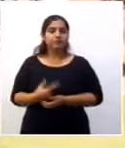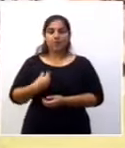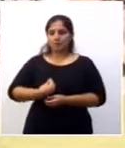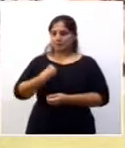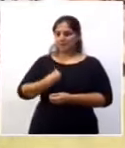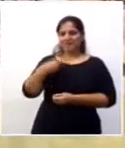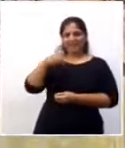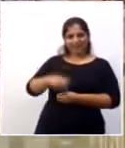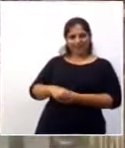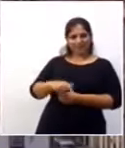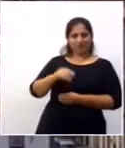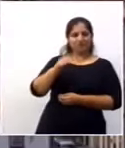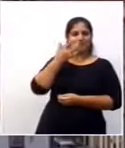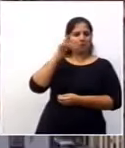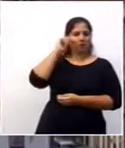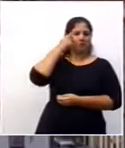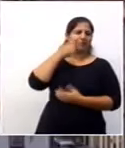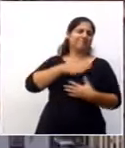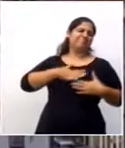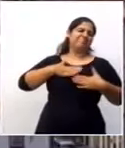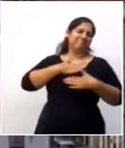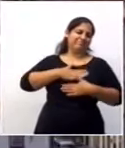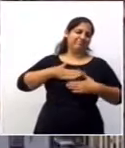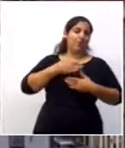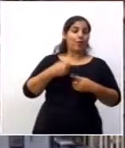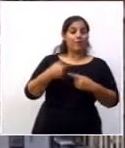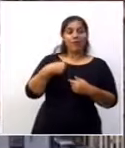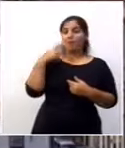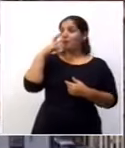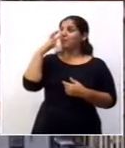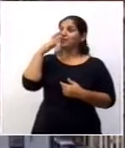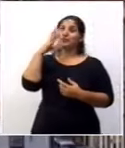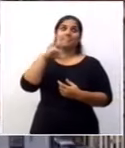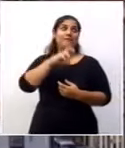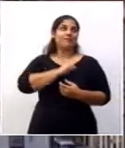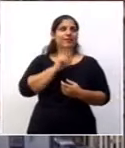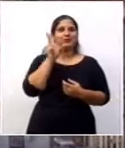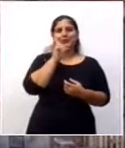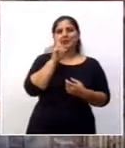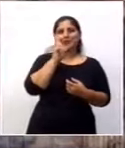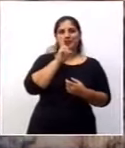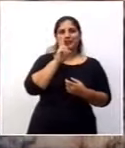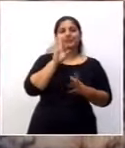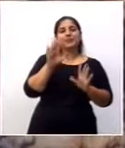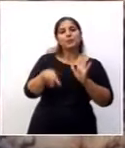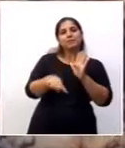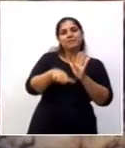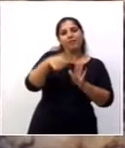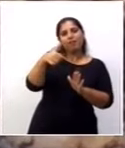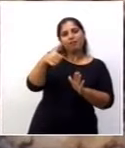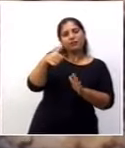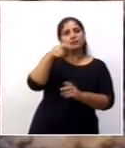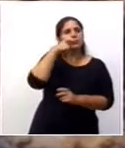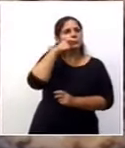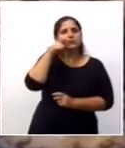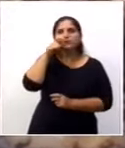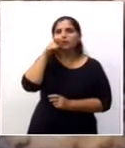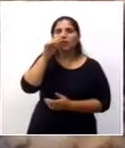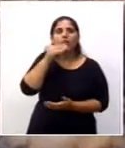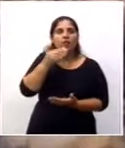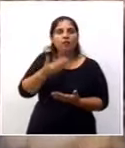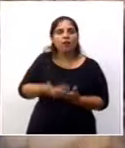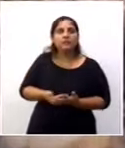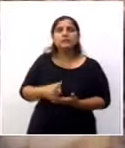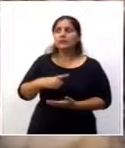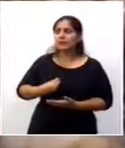Ouro Preto é um privilégio, porque eu sou apaixonada com a história. Primeira vez que eu vim aqui, eu olhei e falei: gente, eu não acredito que esse